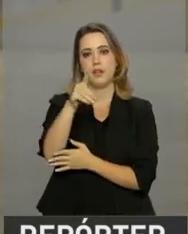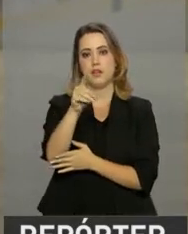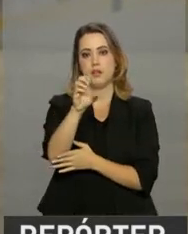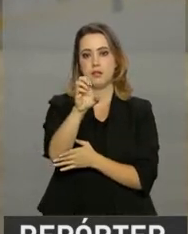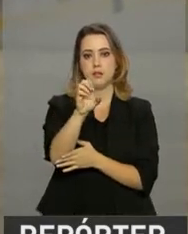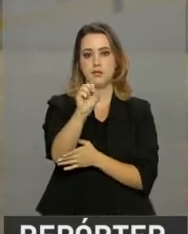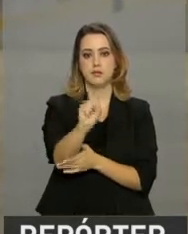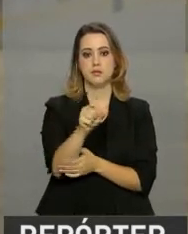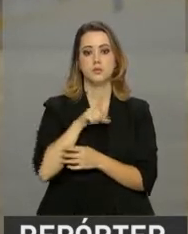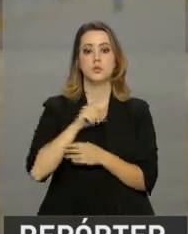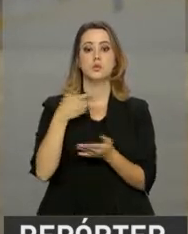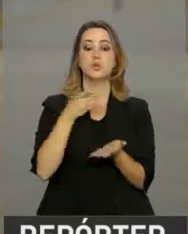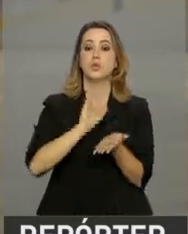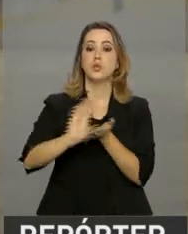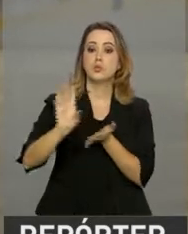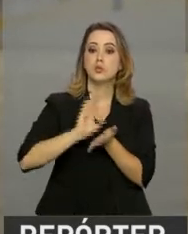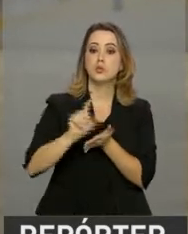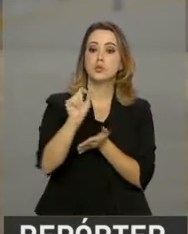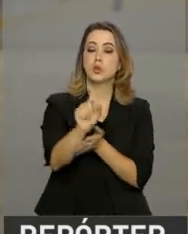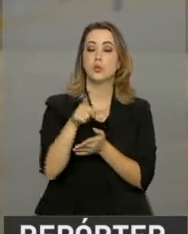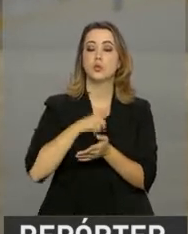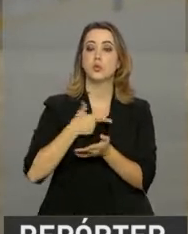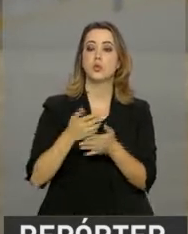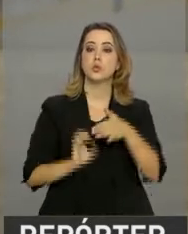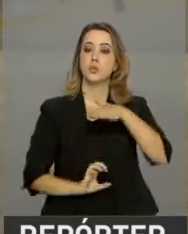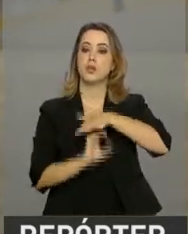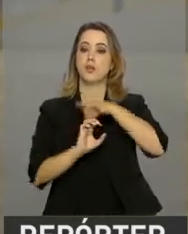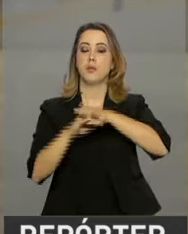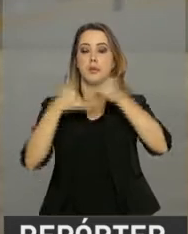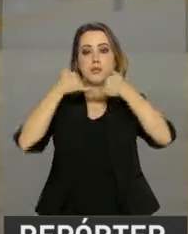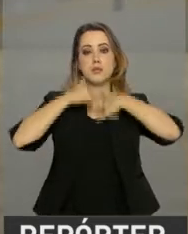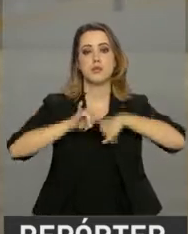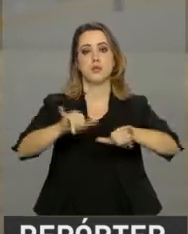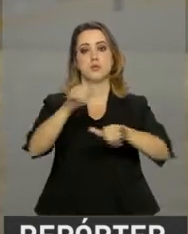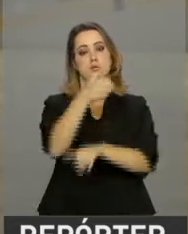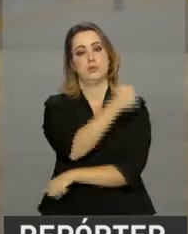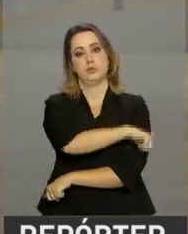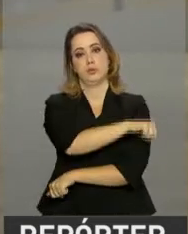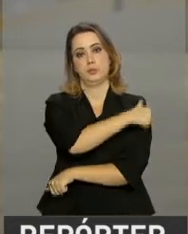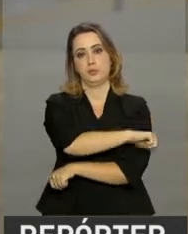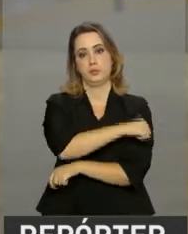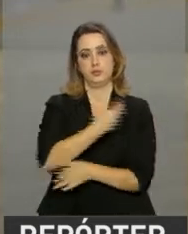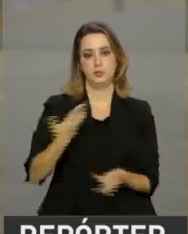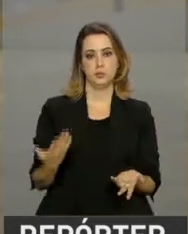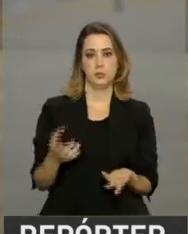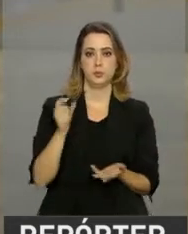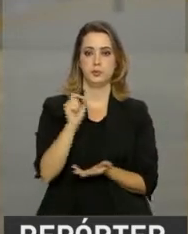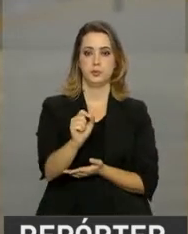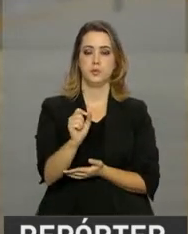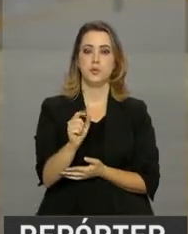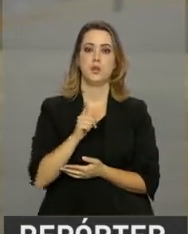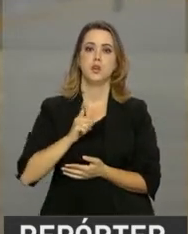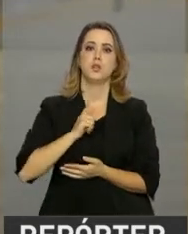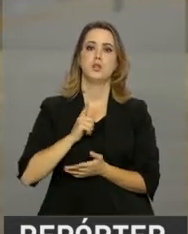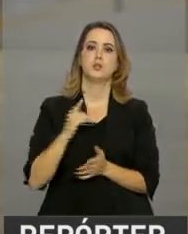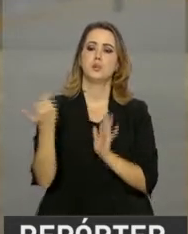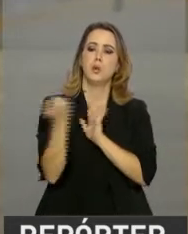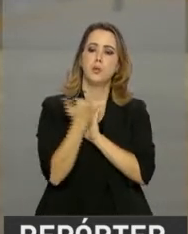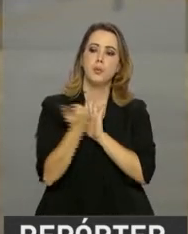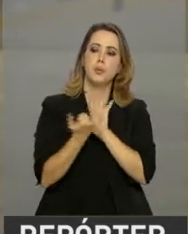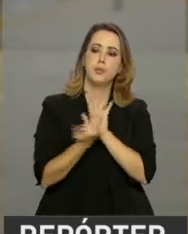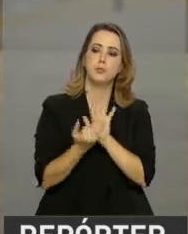recursos vão ser utilizados pela empresa light que distribui energia elétrica para o estado do rio de janeiro a empresa tem um plano de